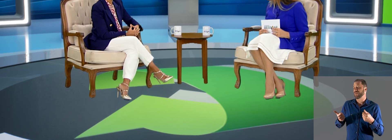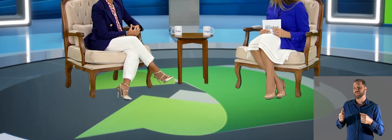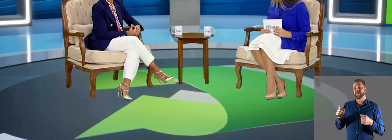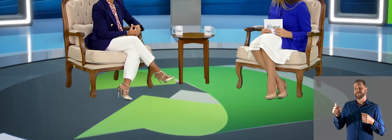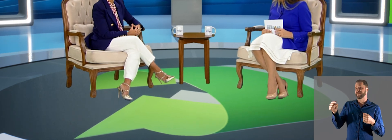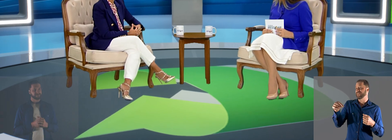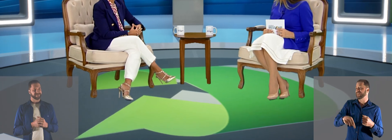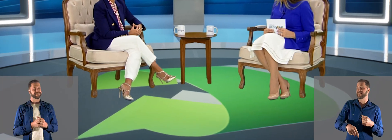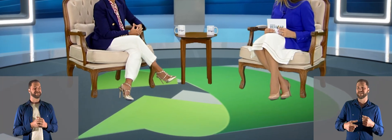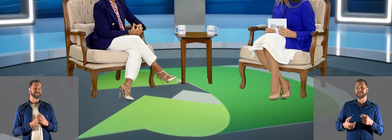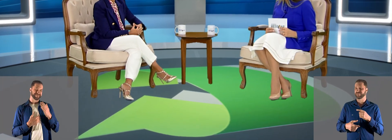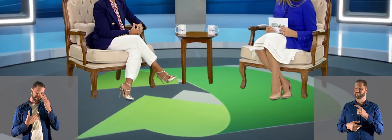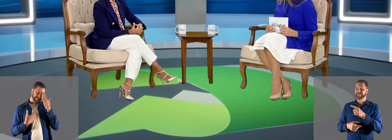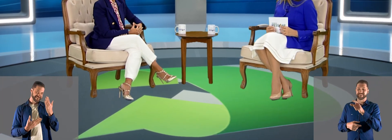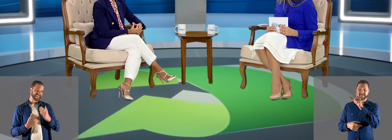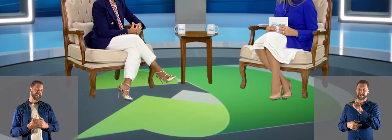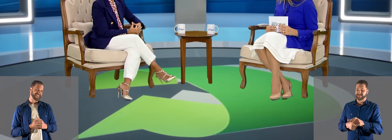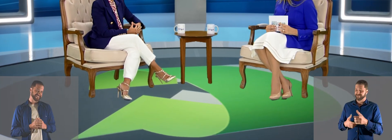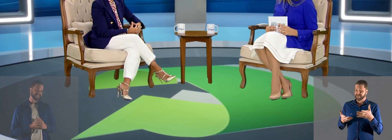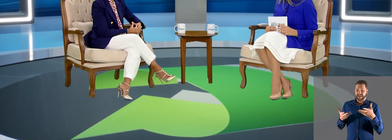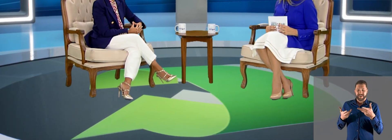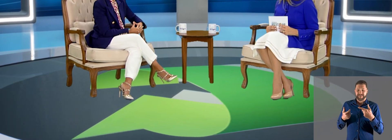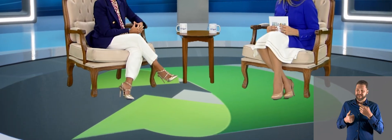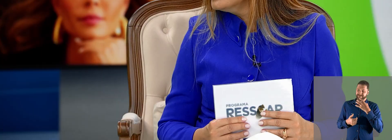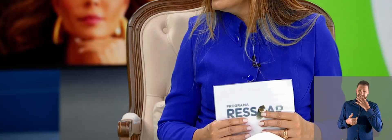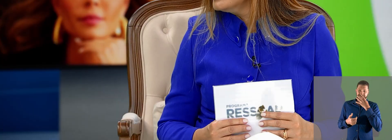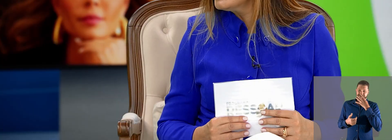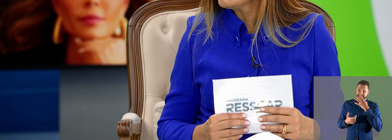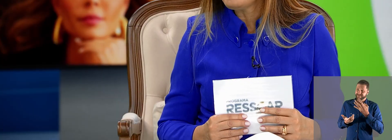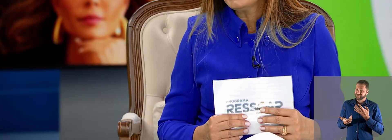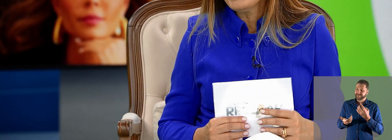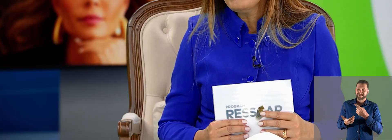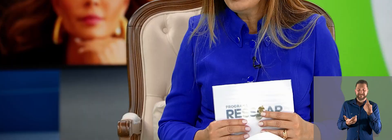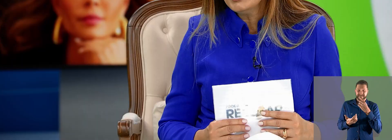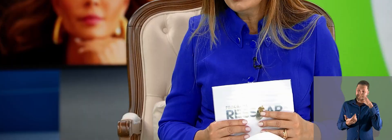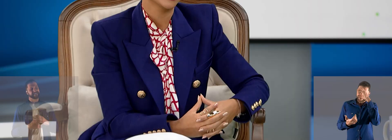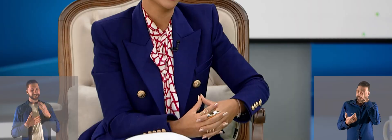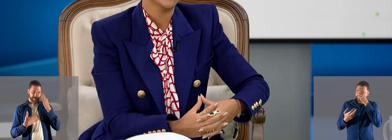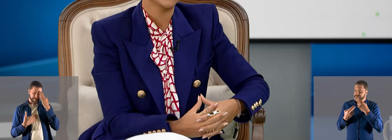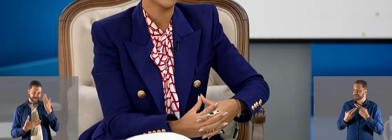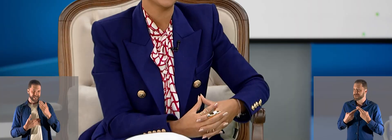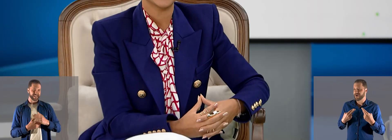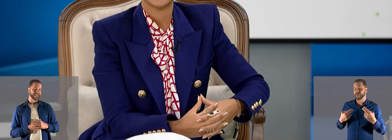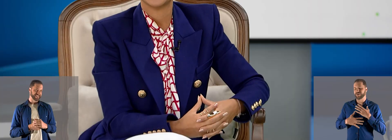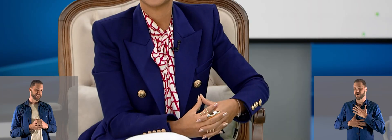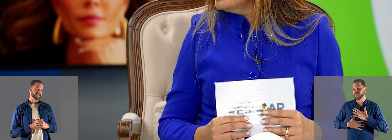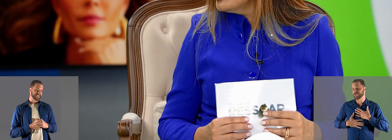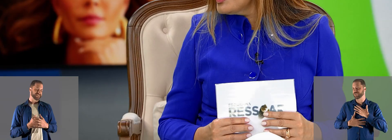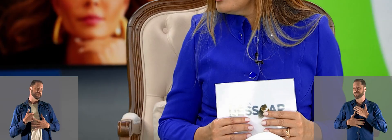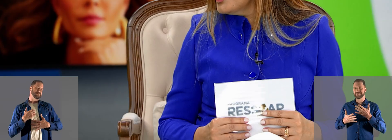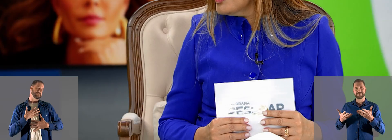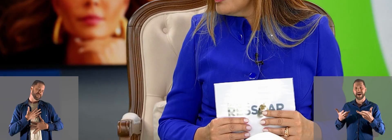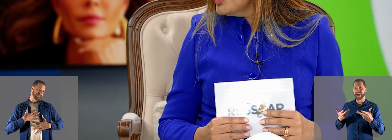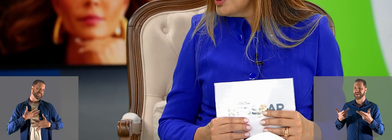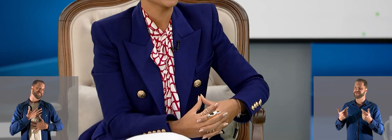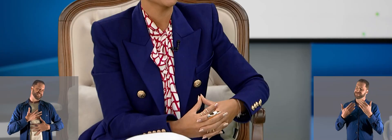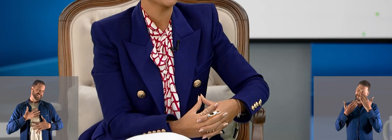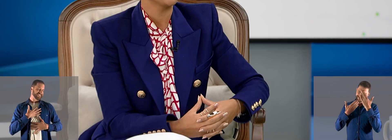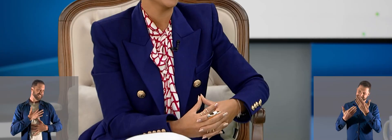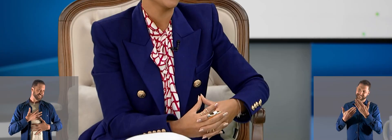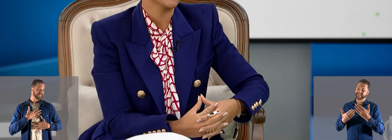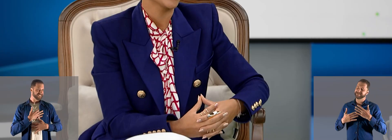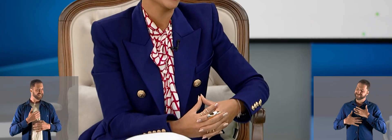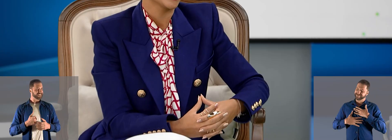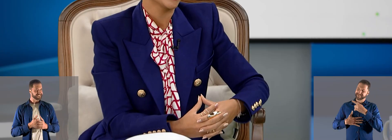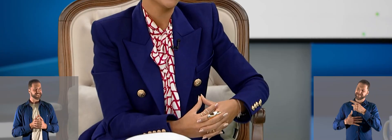te receber você é estranhamente adorável já aprendeu muito foi maravilhoso viu prazer